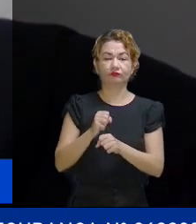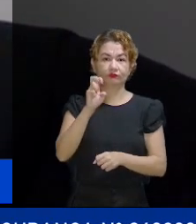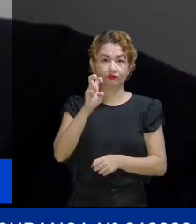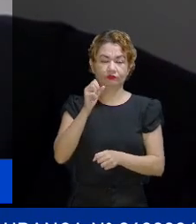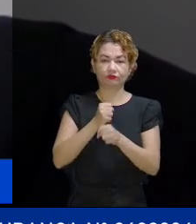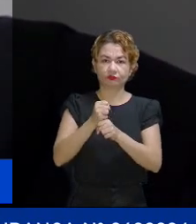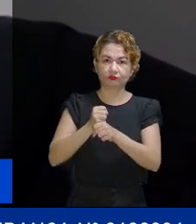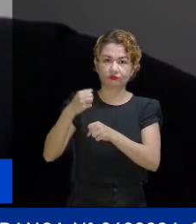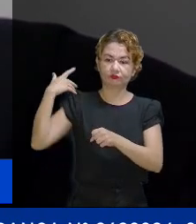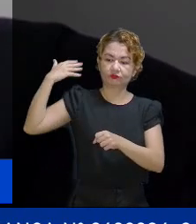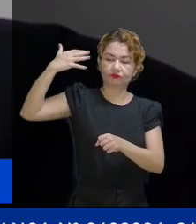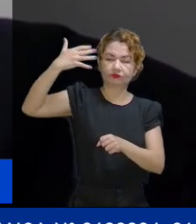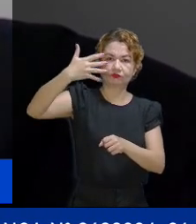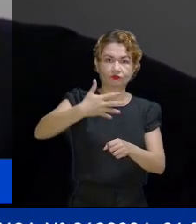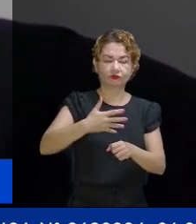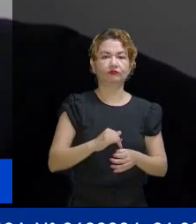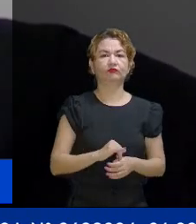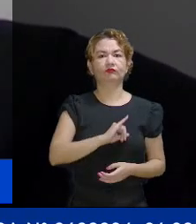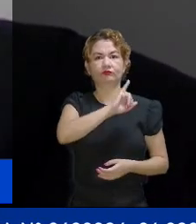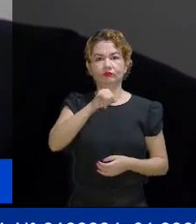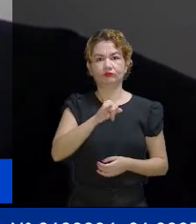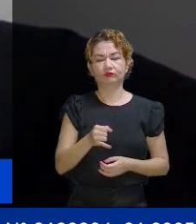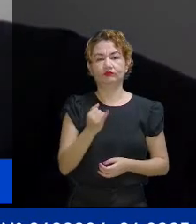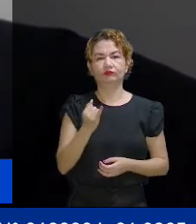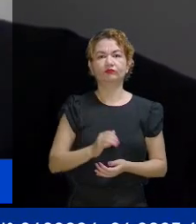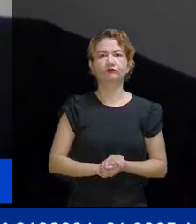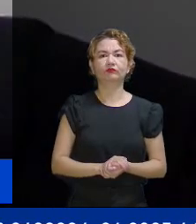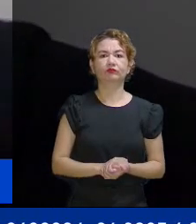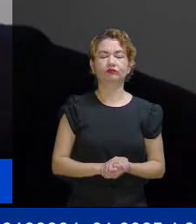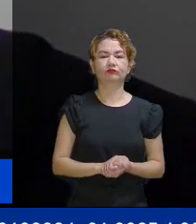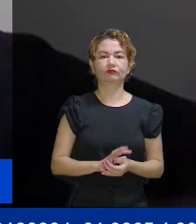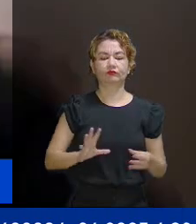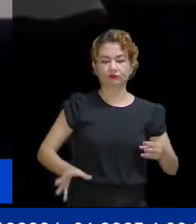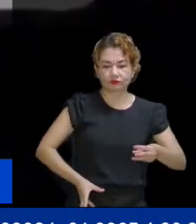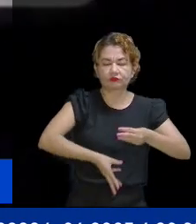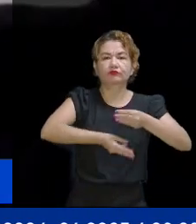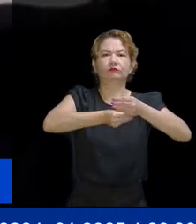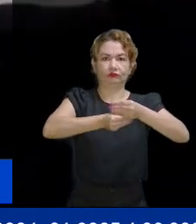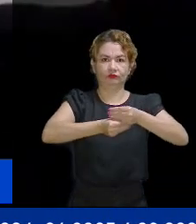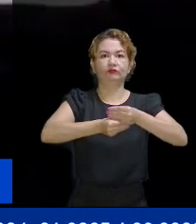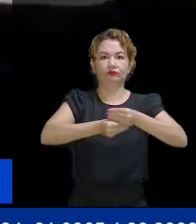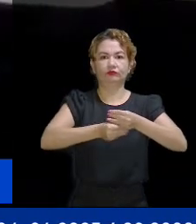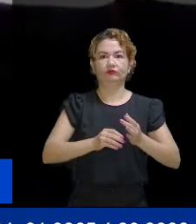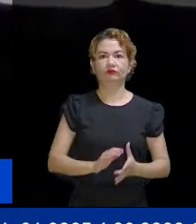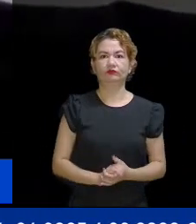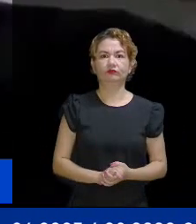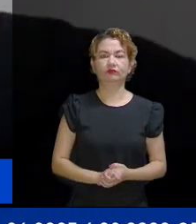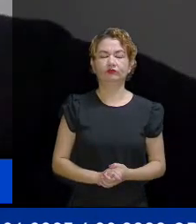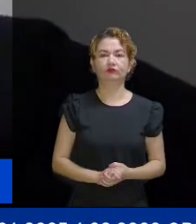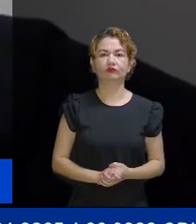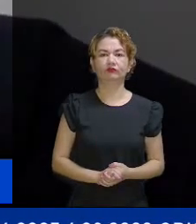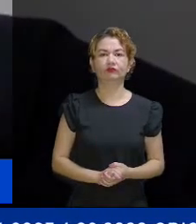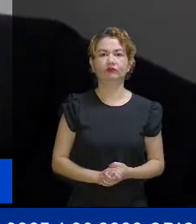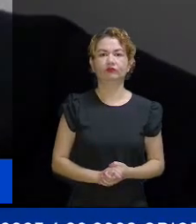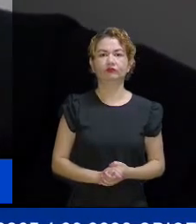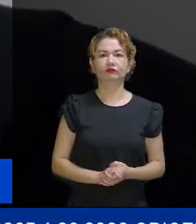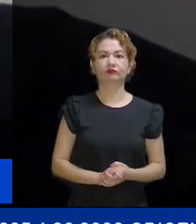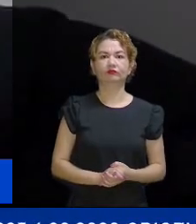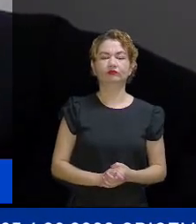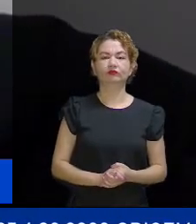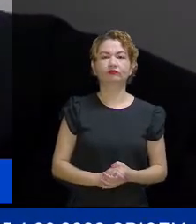5 anos, acrescida de juros e correção monetária. Notificada a autoridade, esta prestou